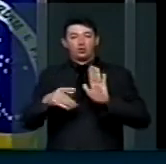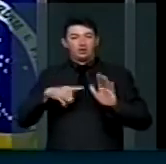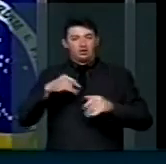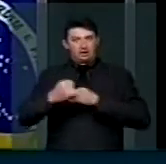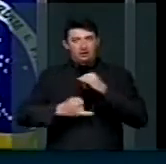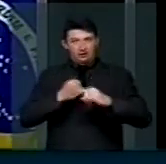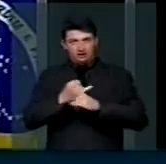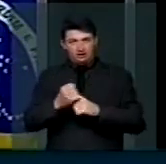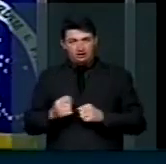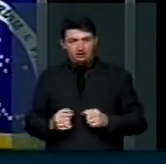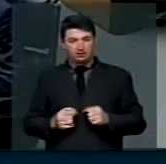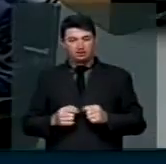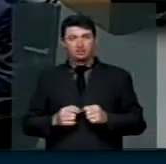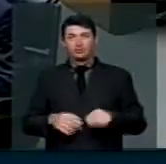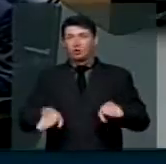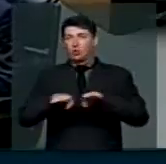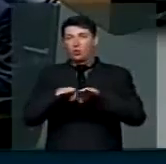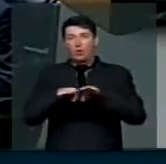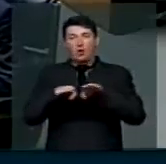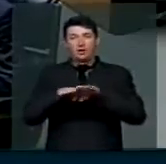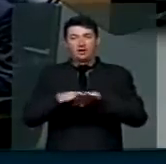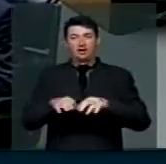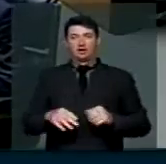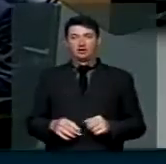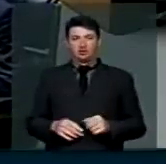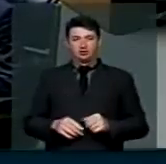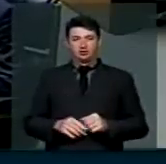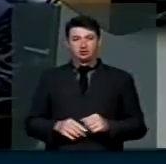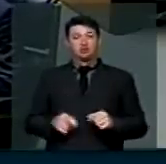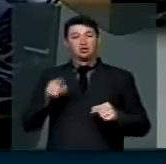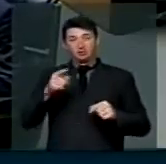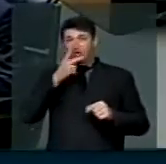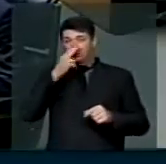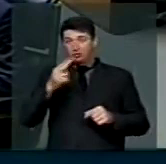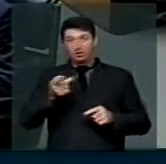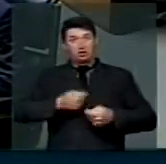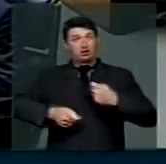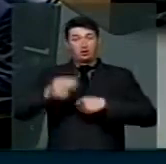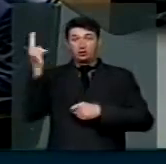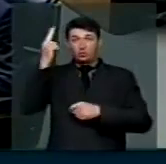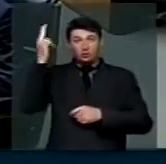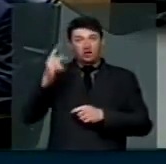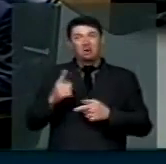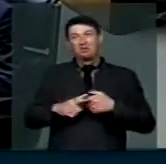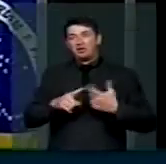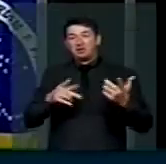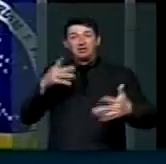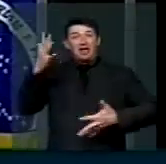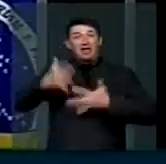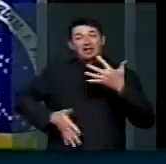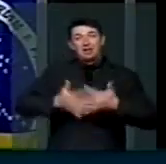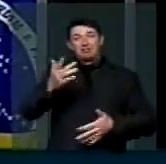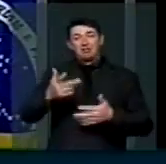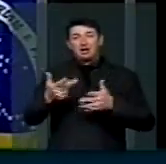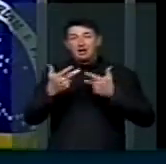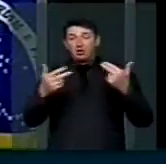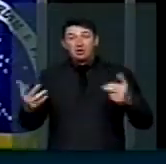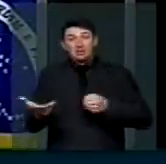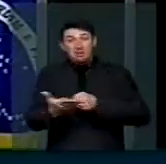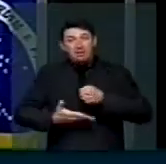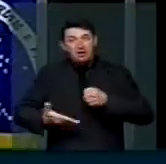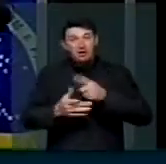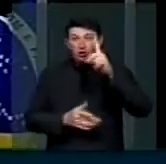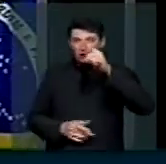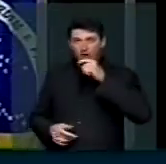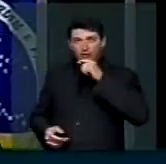na rede em igualdade de condição de velocidade. Isso eu considero como inegociável, senão você vai ferir princípios fundamentais e